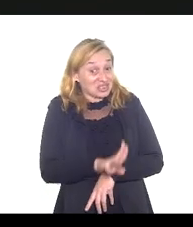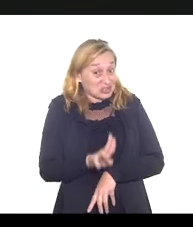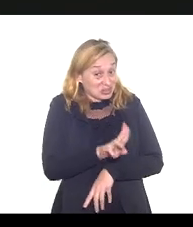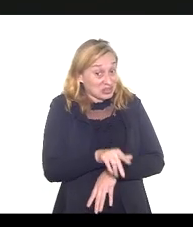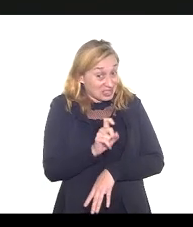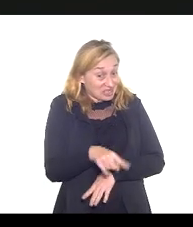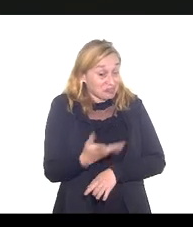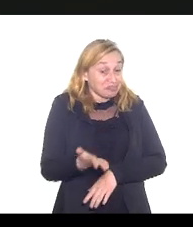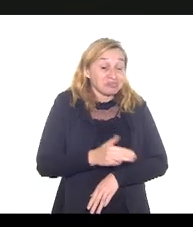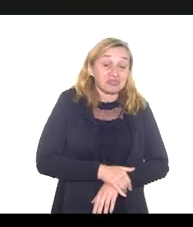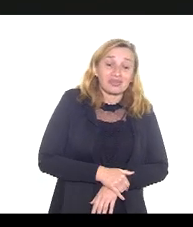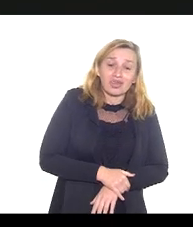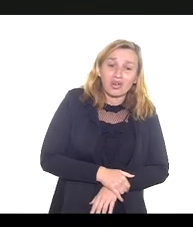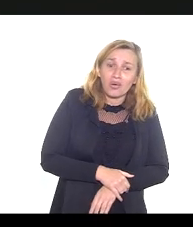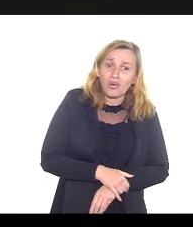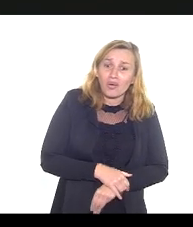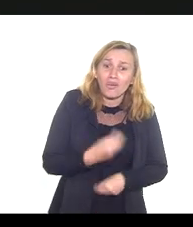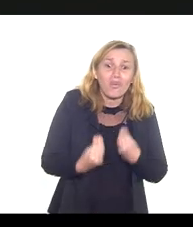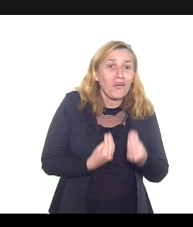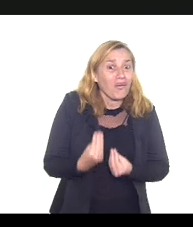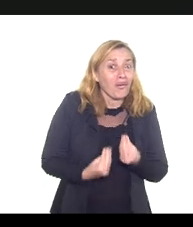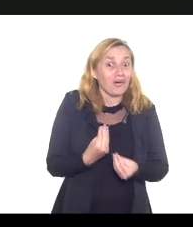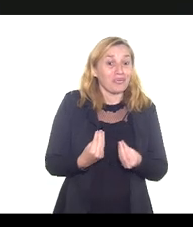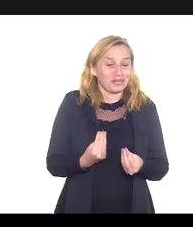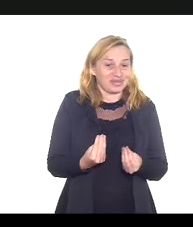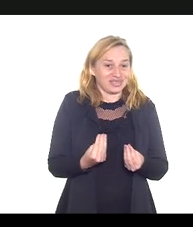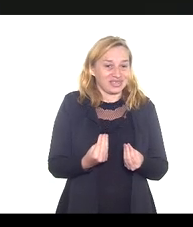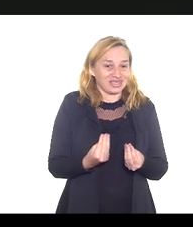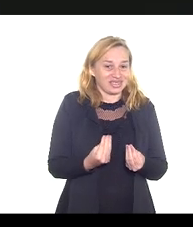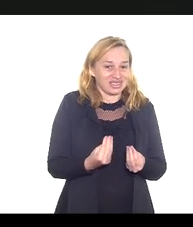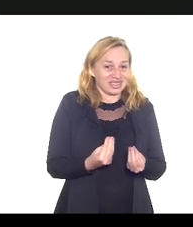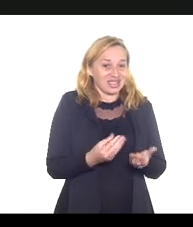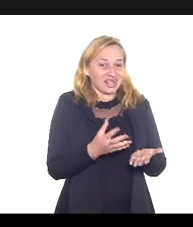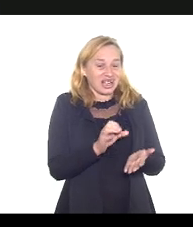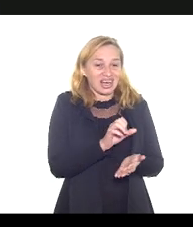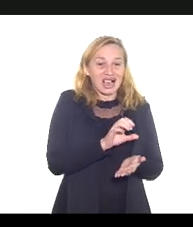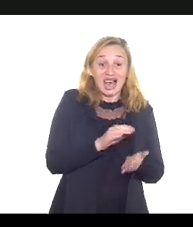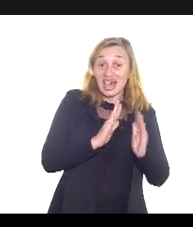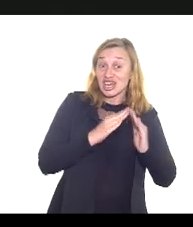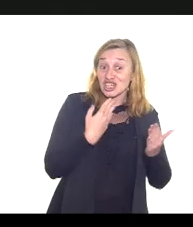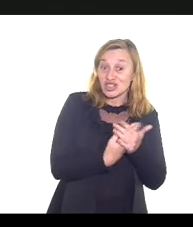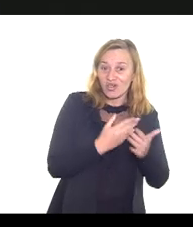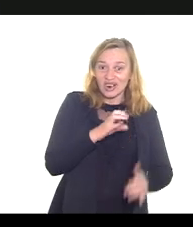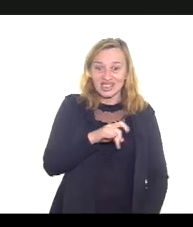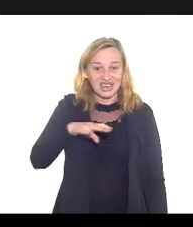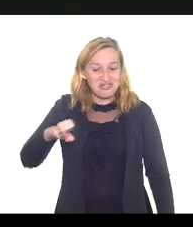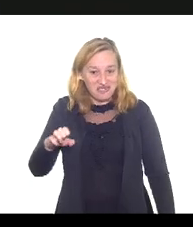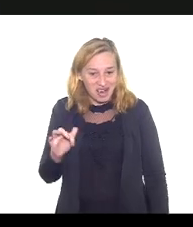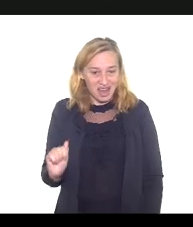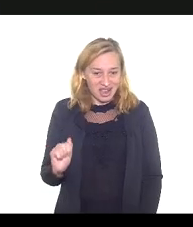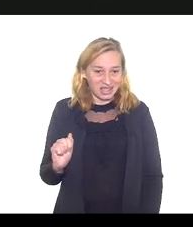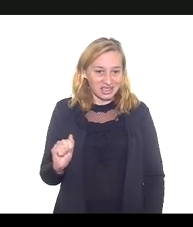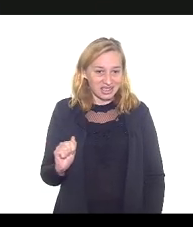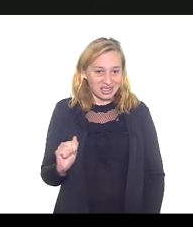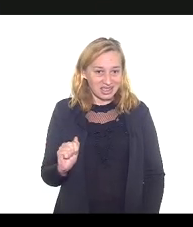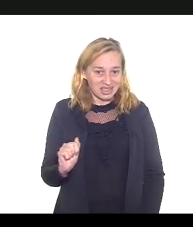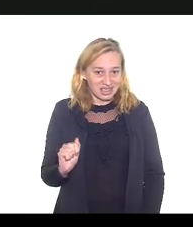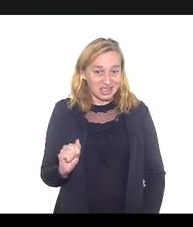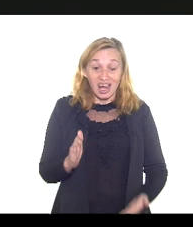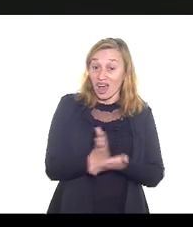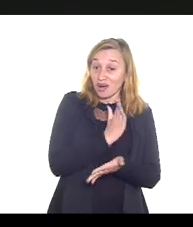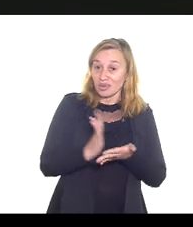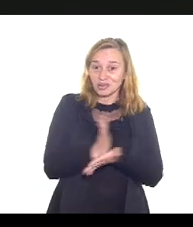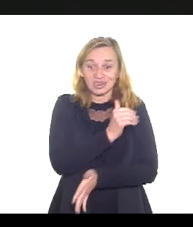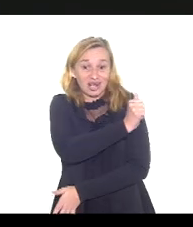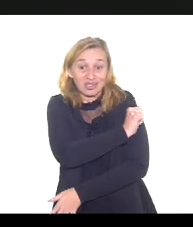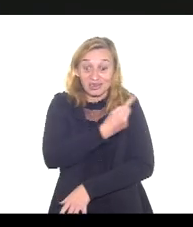digitais, como a Seduc, né, a escola do CEPAR, a gente fica procurando alunos, alguns alunos vão